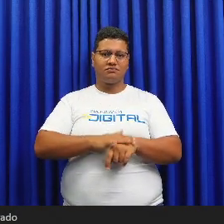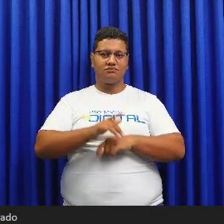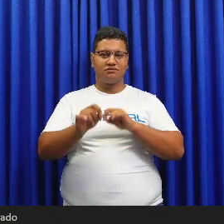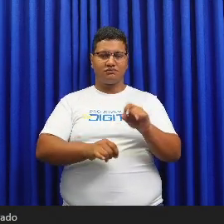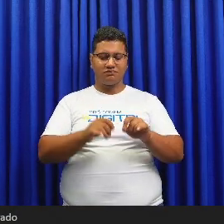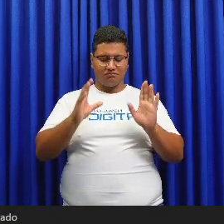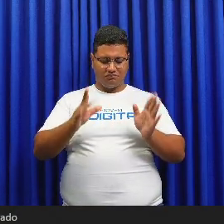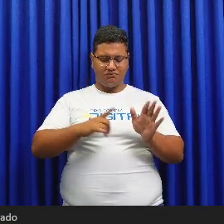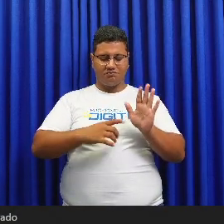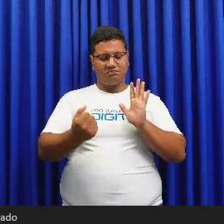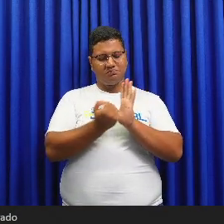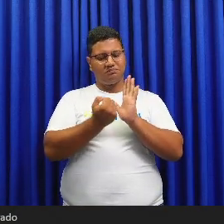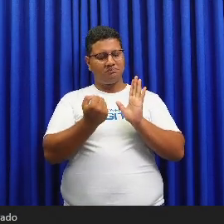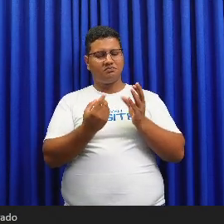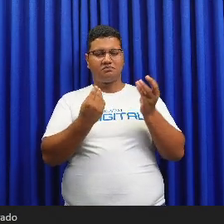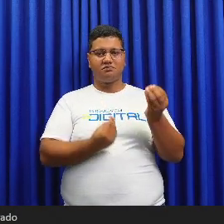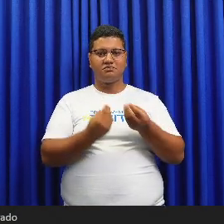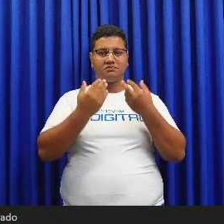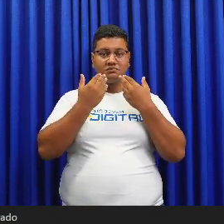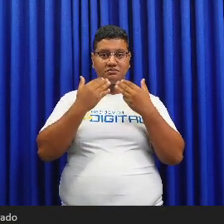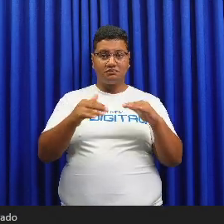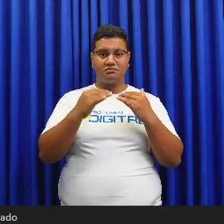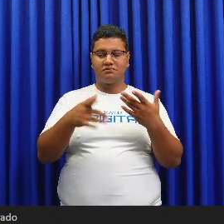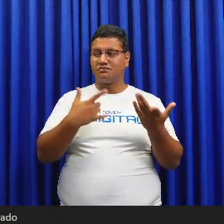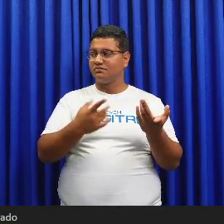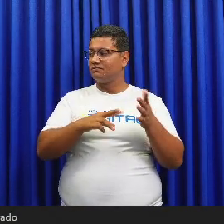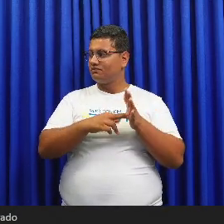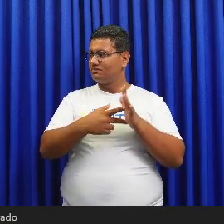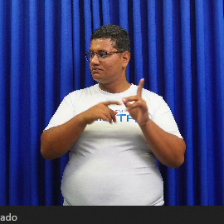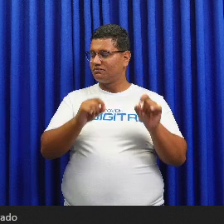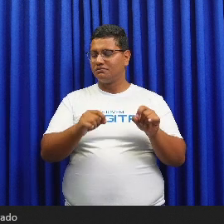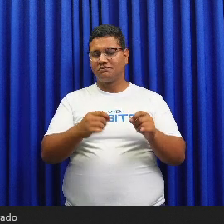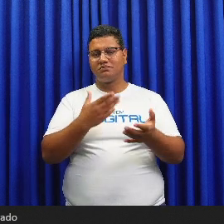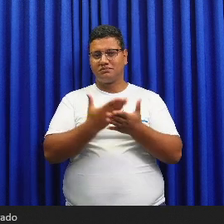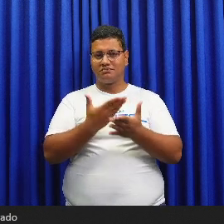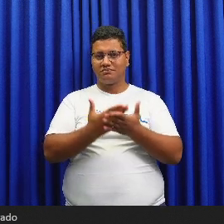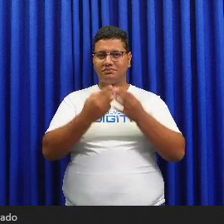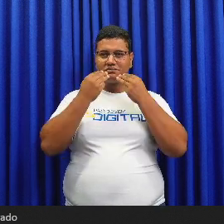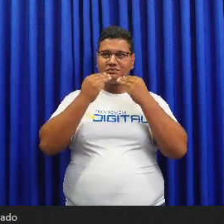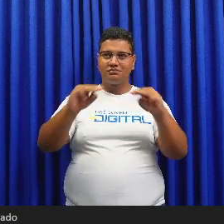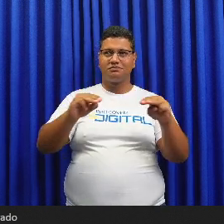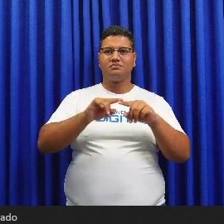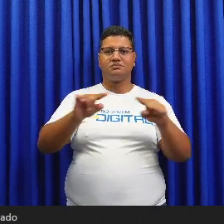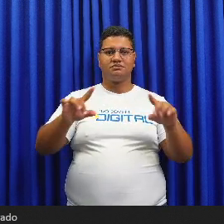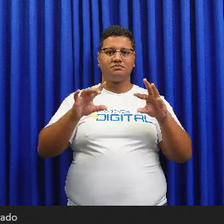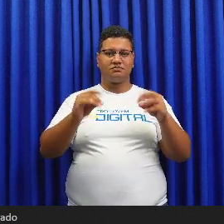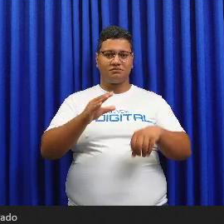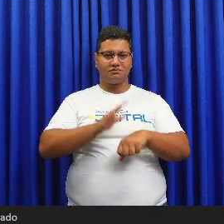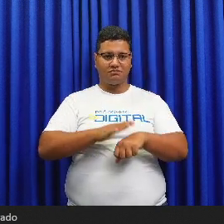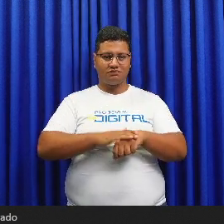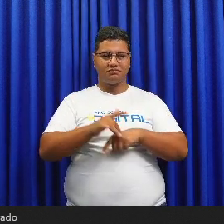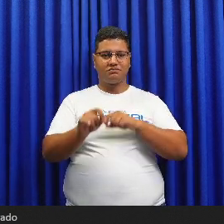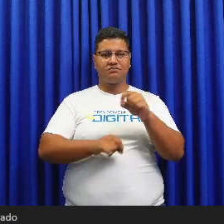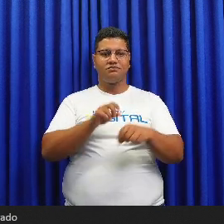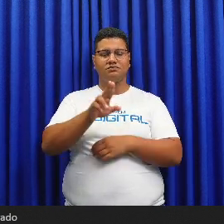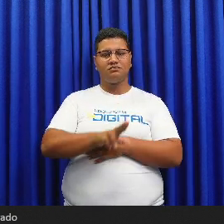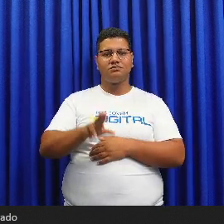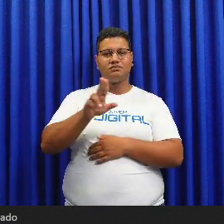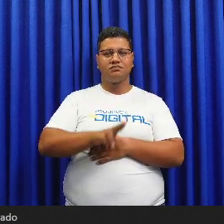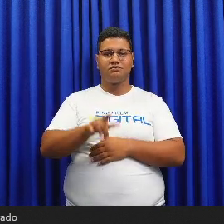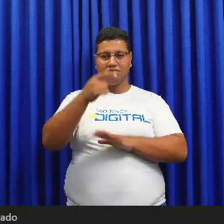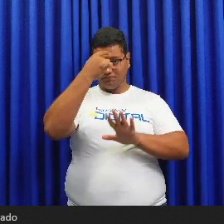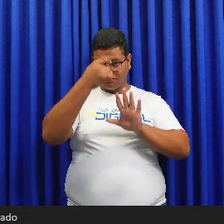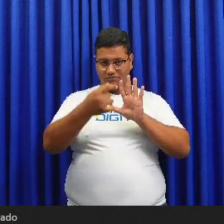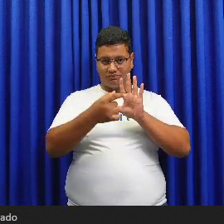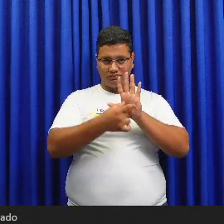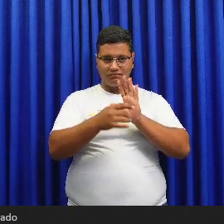está agendado de publicações. Ou seja, lá na aula de marketing, utilizando a IA para